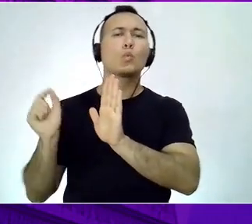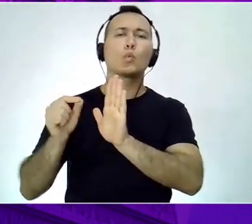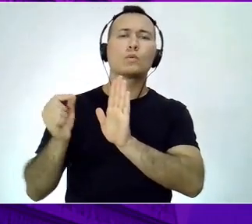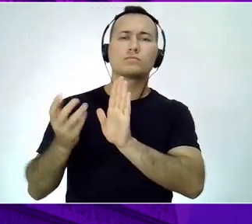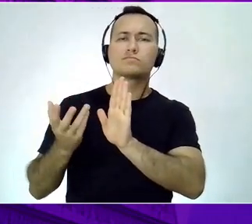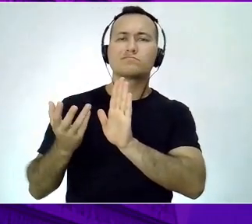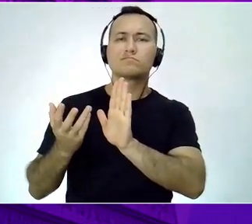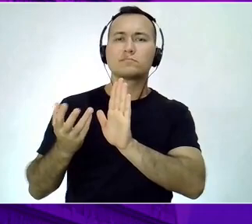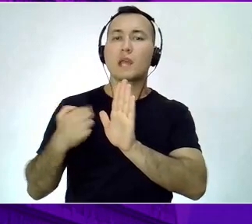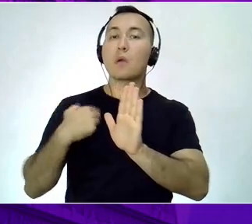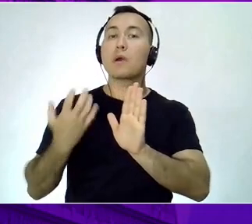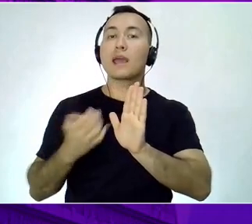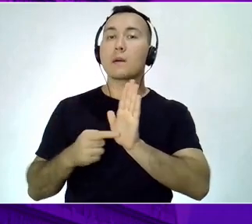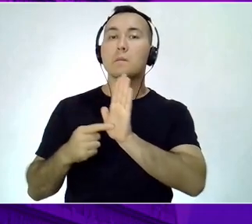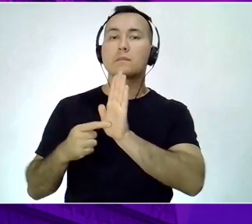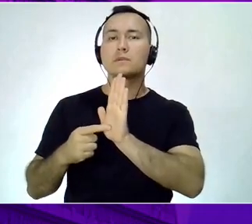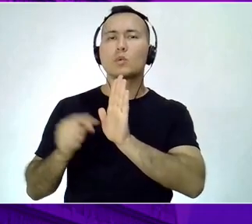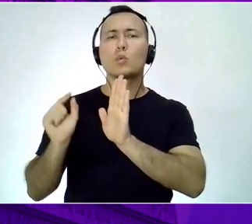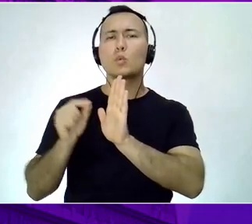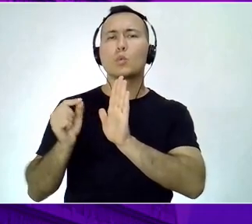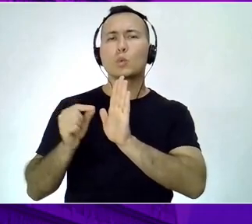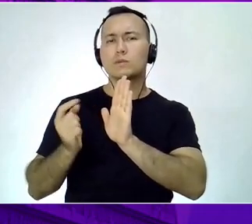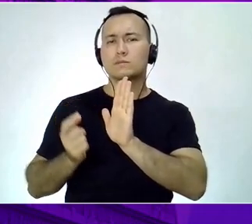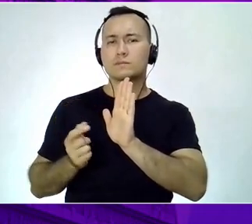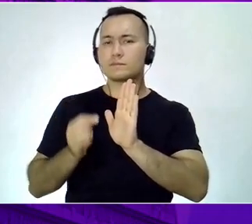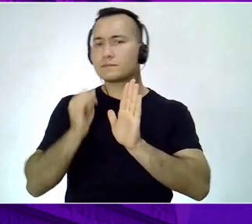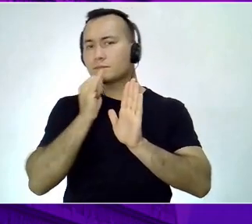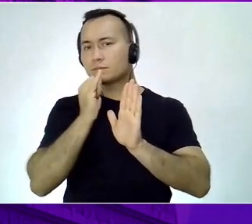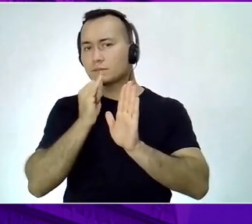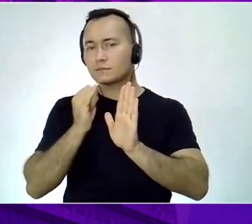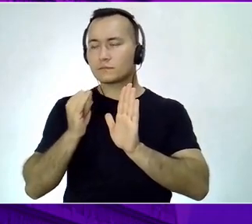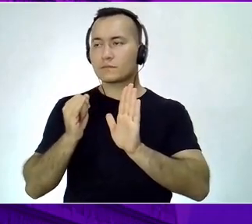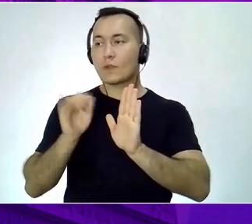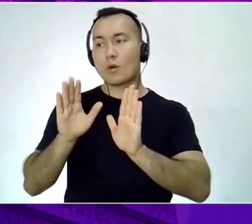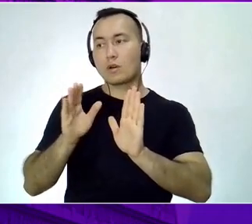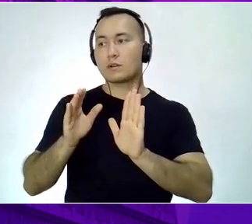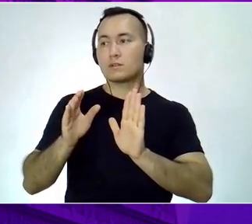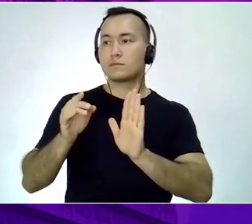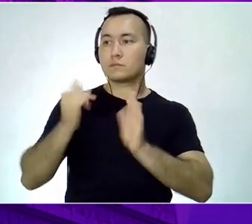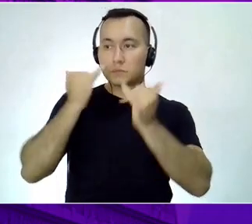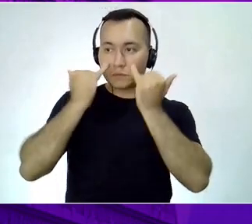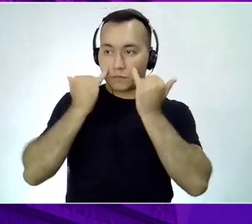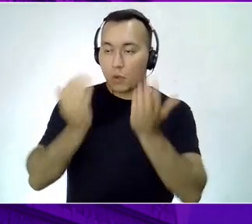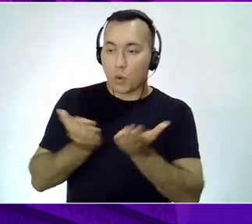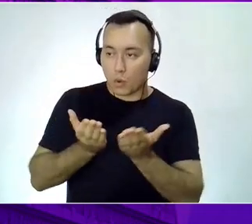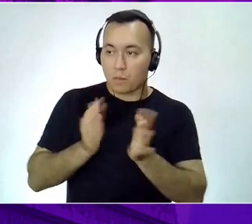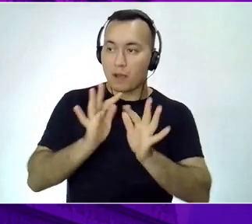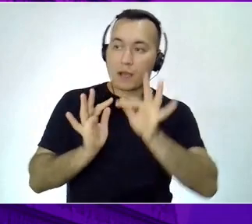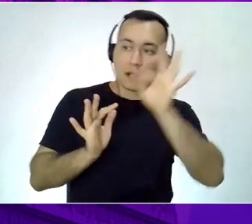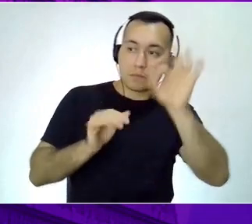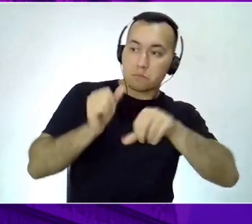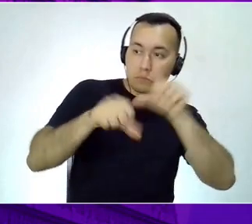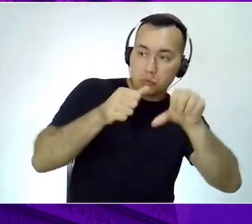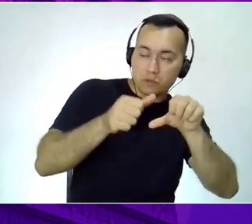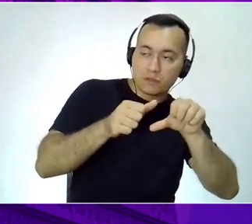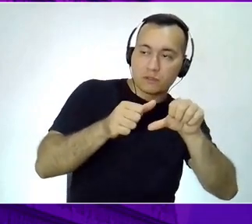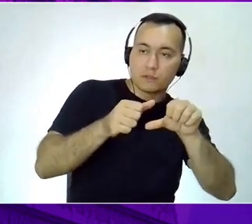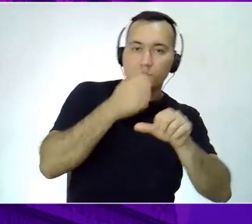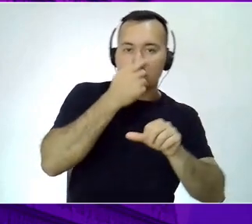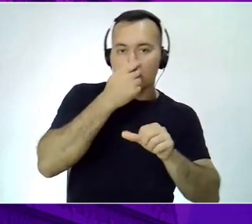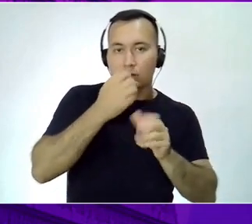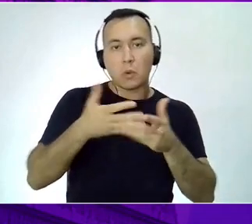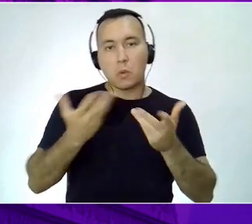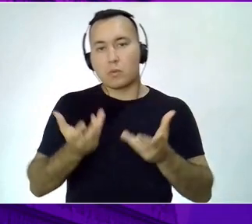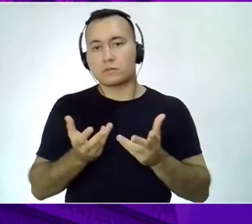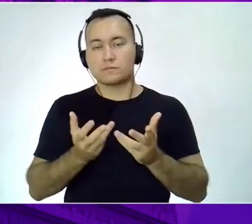tempo, eu quero comparar a magnitude e a grandeza entre categorias, eu quero entender a composição de um todo, eu